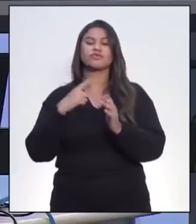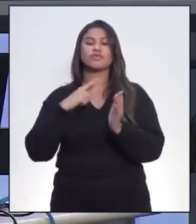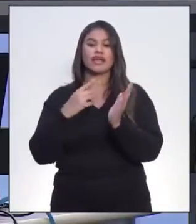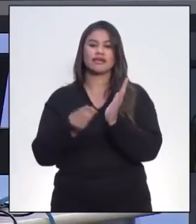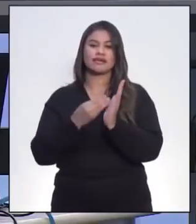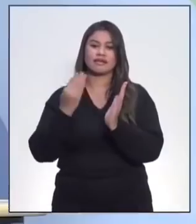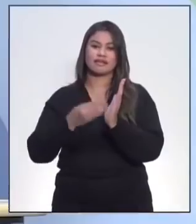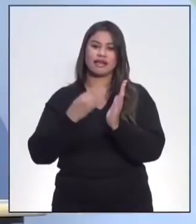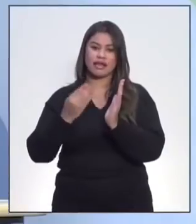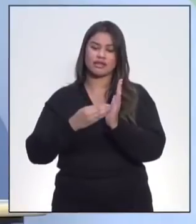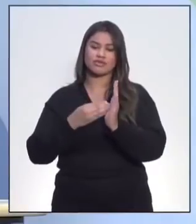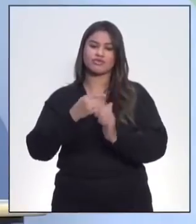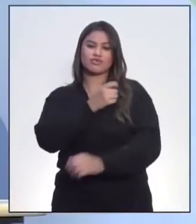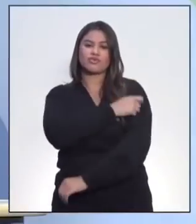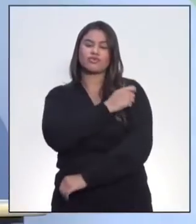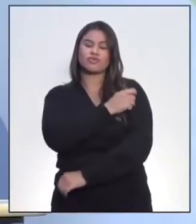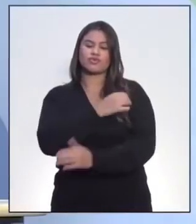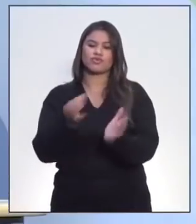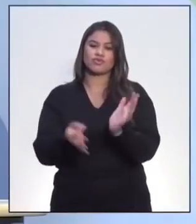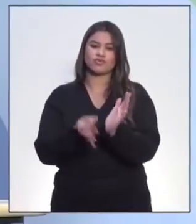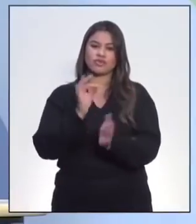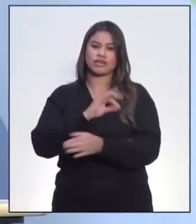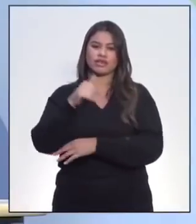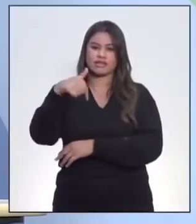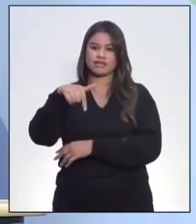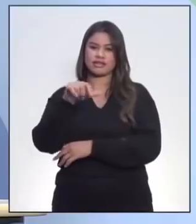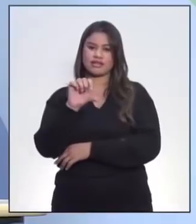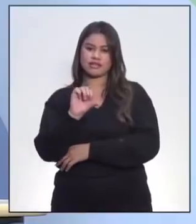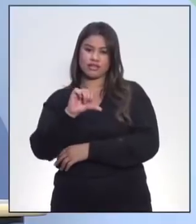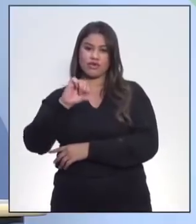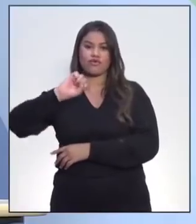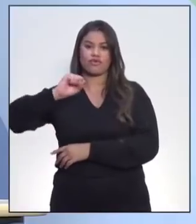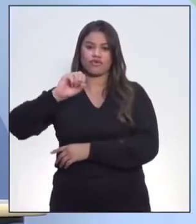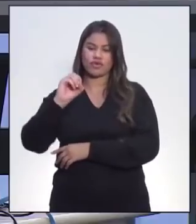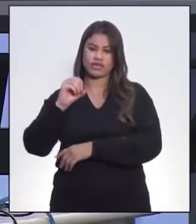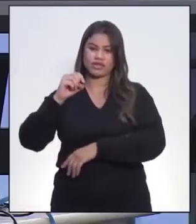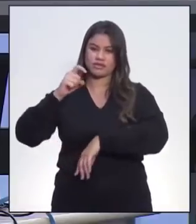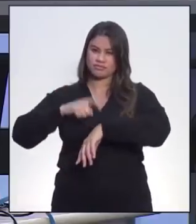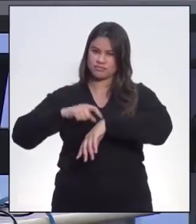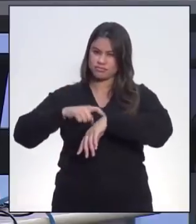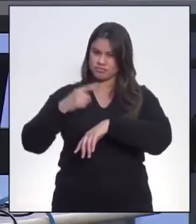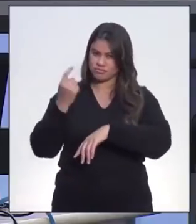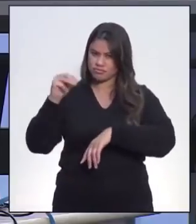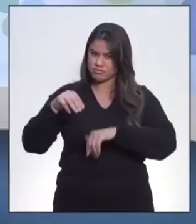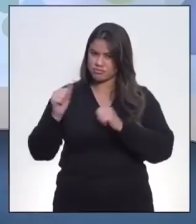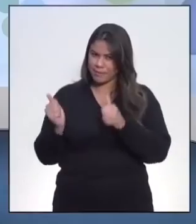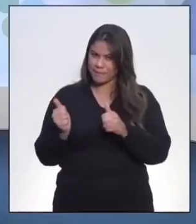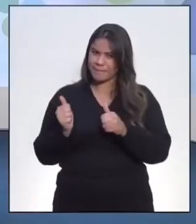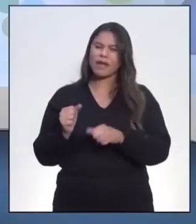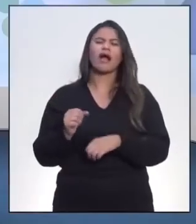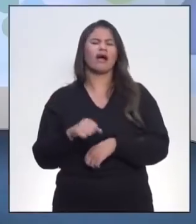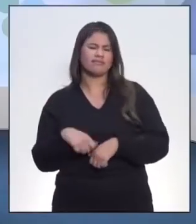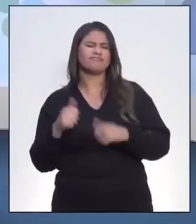também. Isso, tá okay? Na página 79 e 80. Um minutinho, tá bom, Alessandra? Ah, para esse